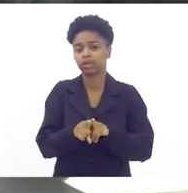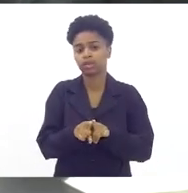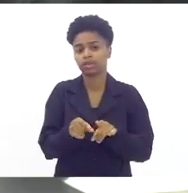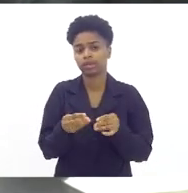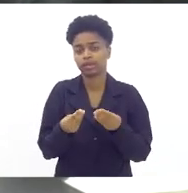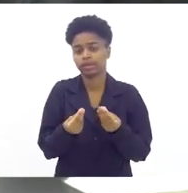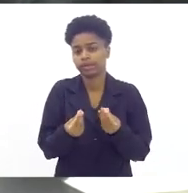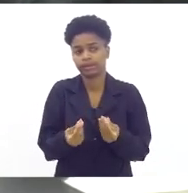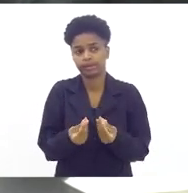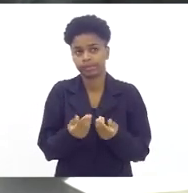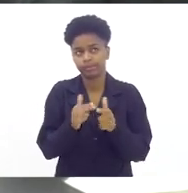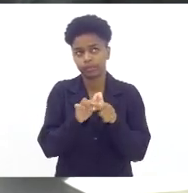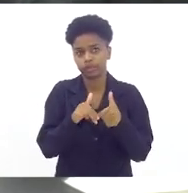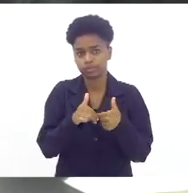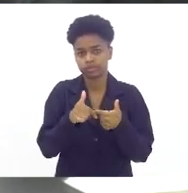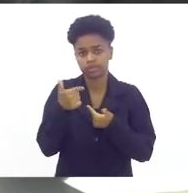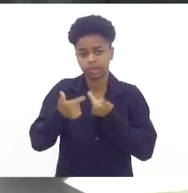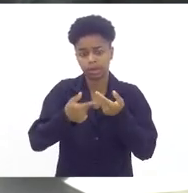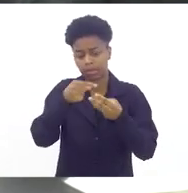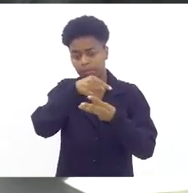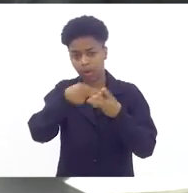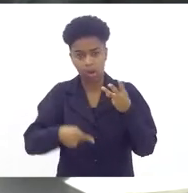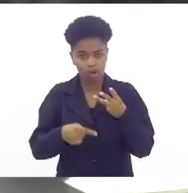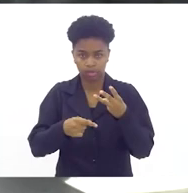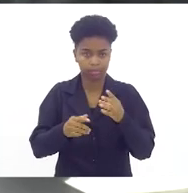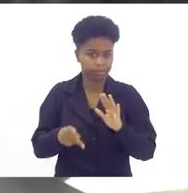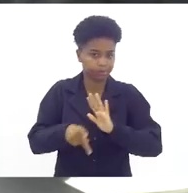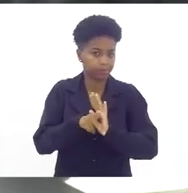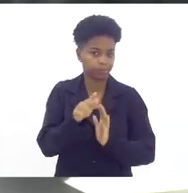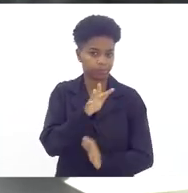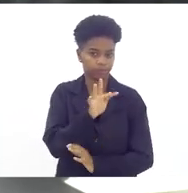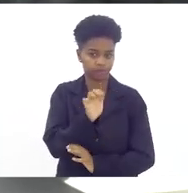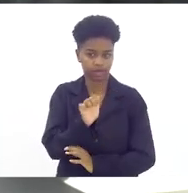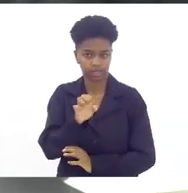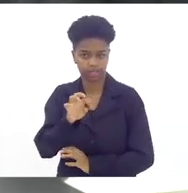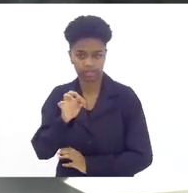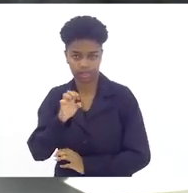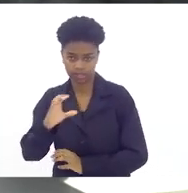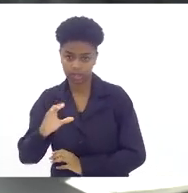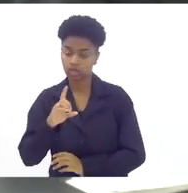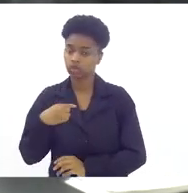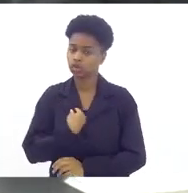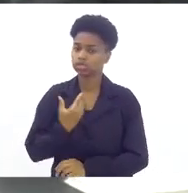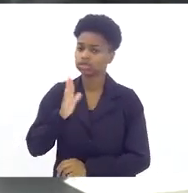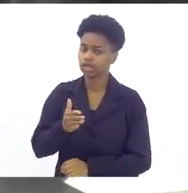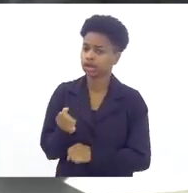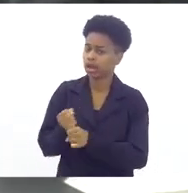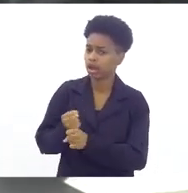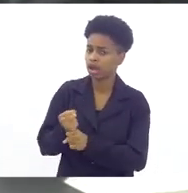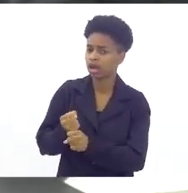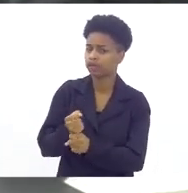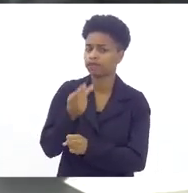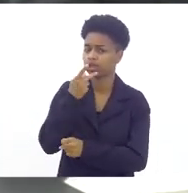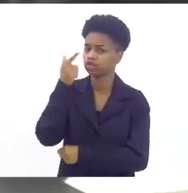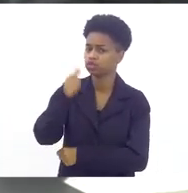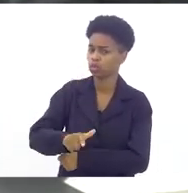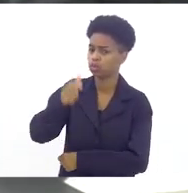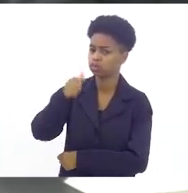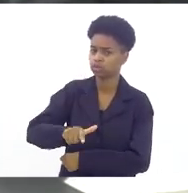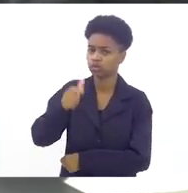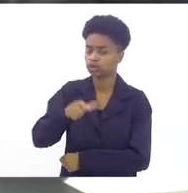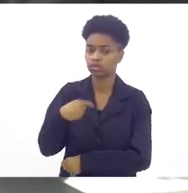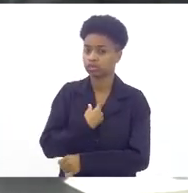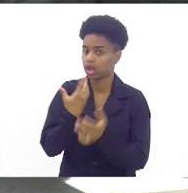né função múltipla que a Faetec tem a gente já está alguns anos batendo na tecla de que a gente acha ainda